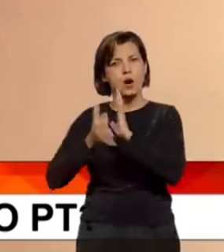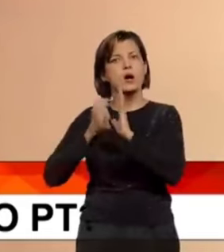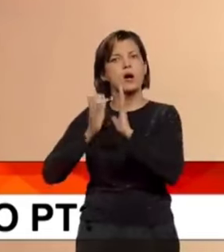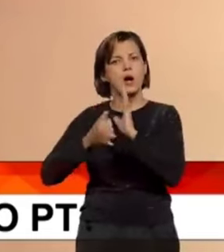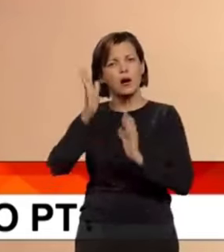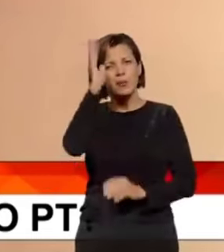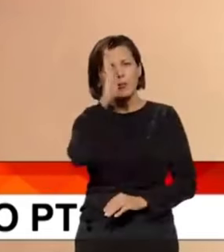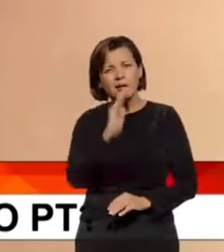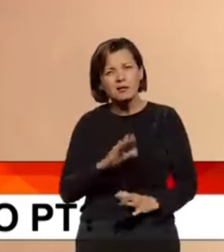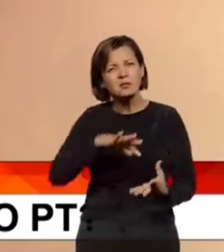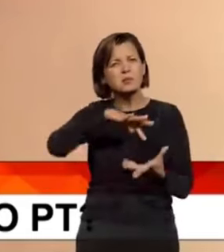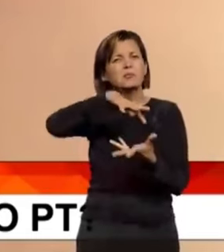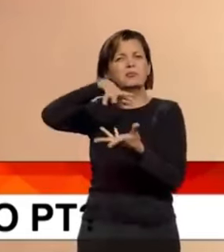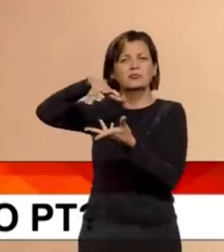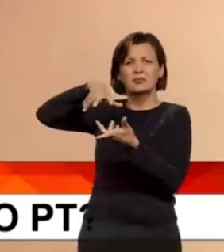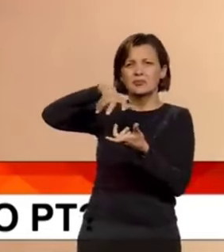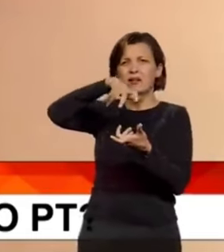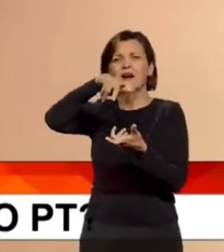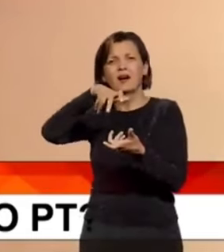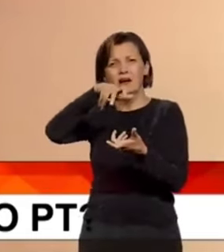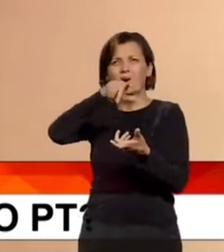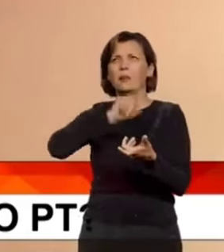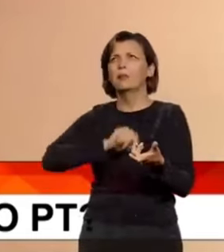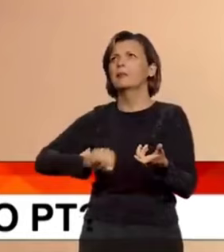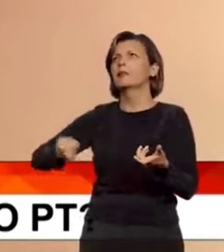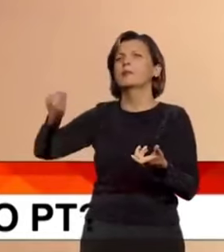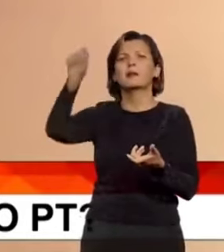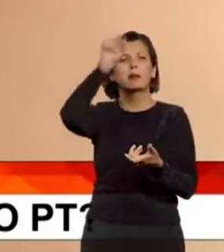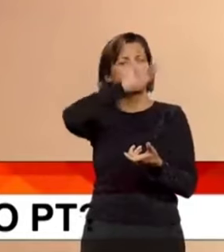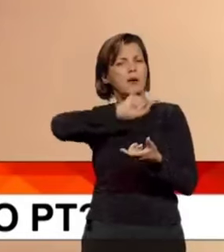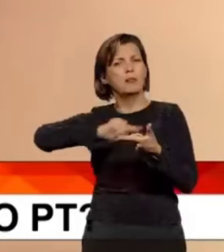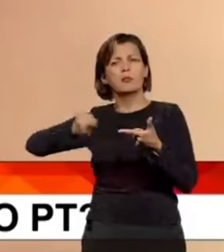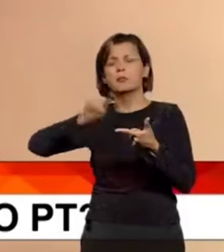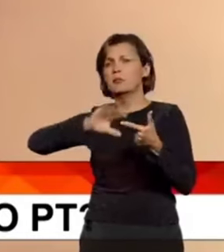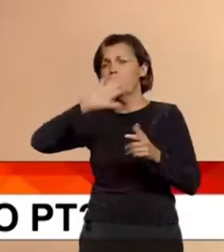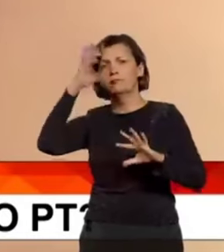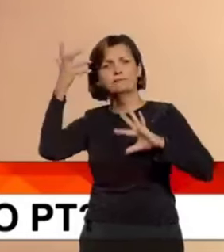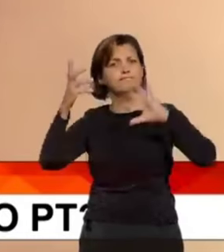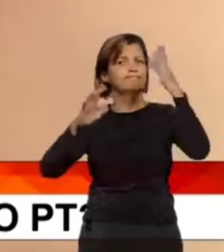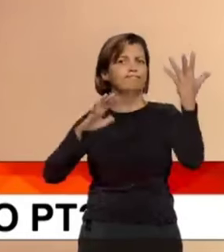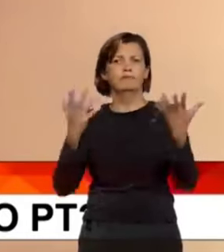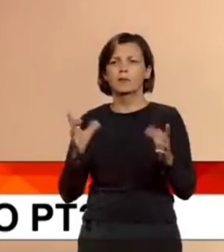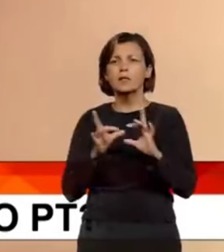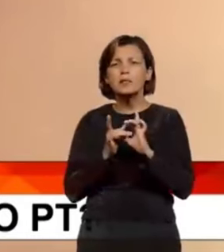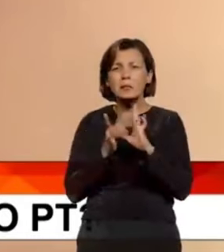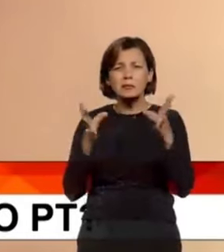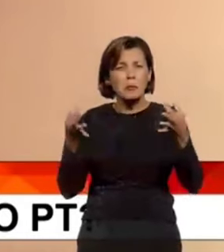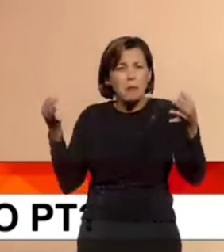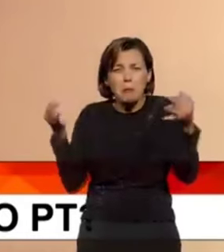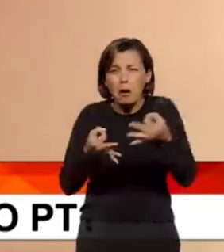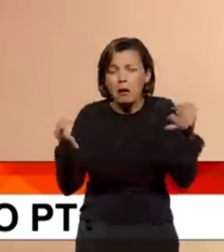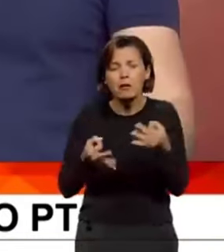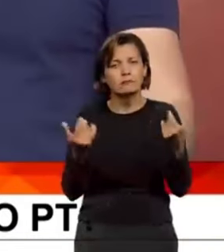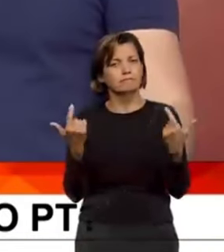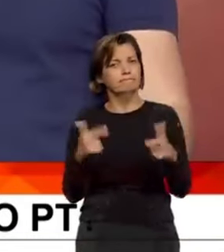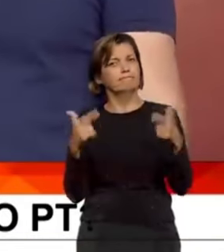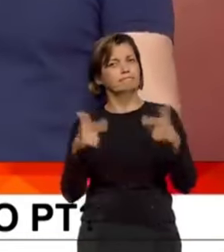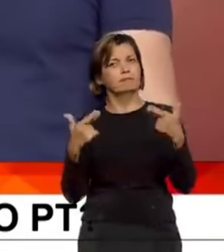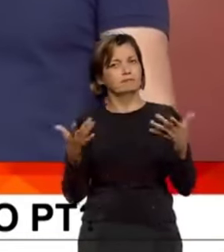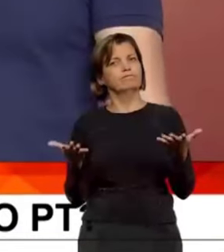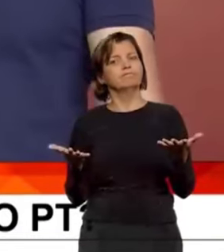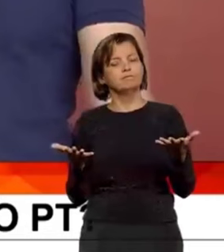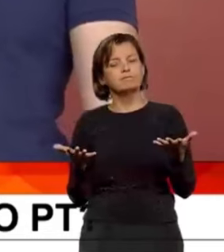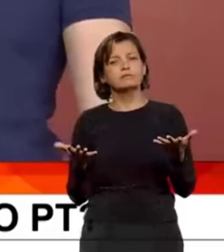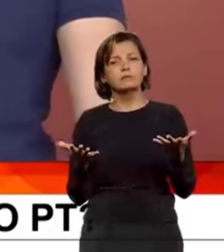política brasileira a política mundial a democracia ela tem essas nuance ela a democracia não é um sistema perfeito